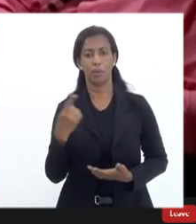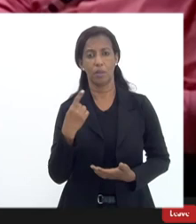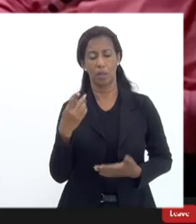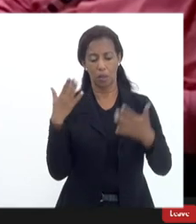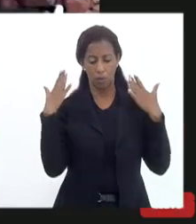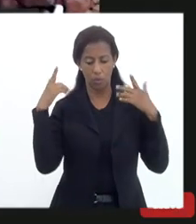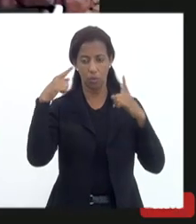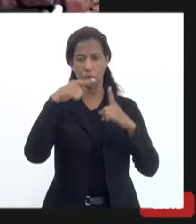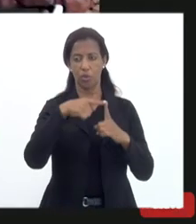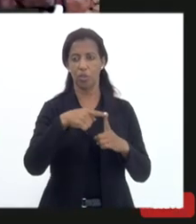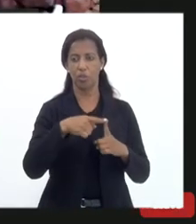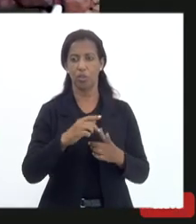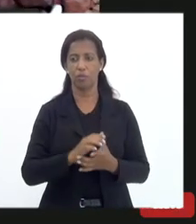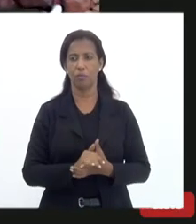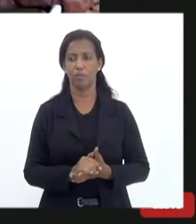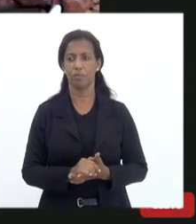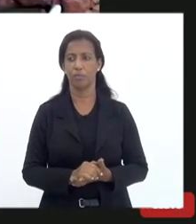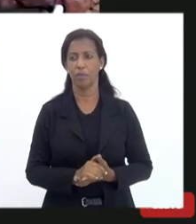né?